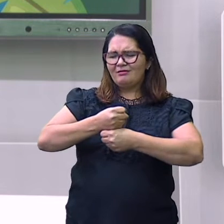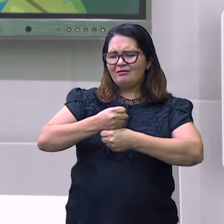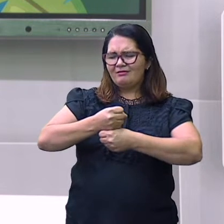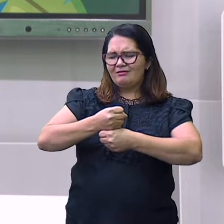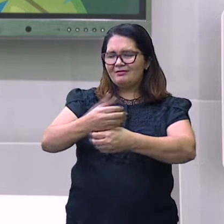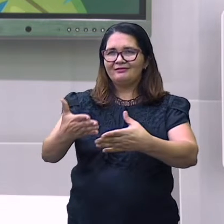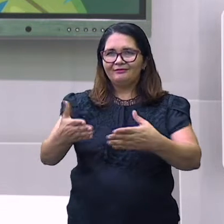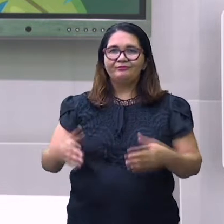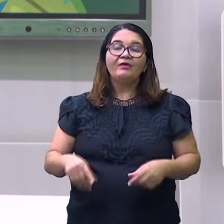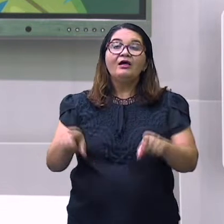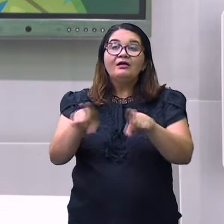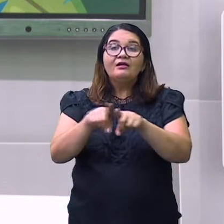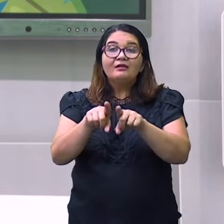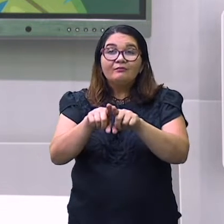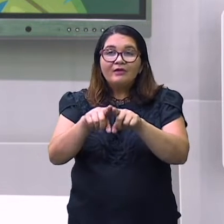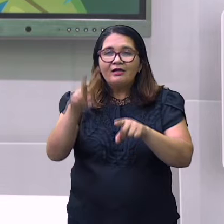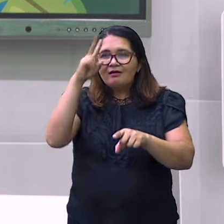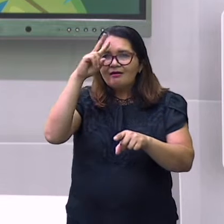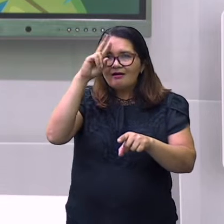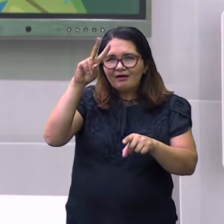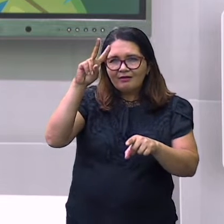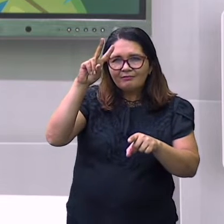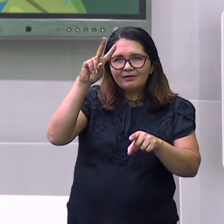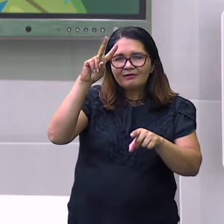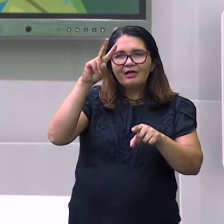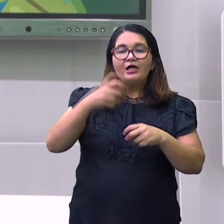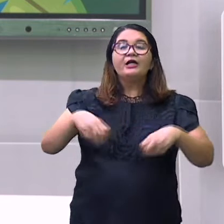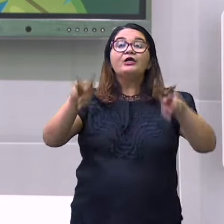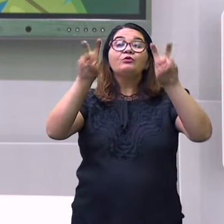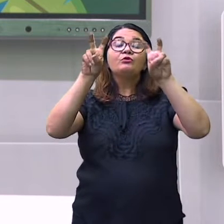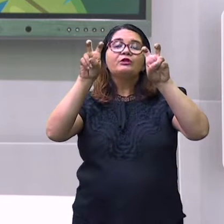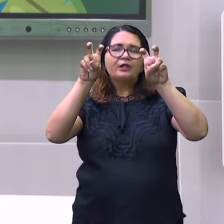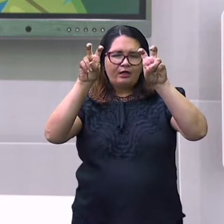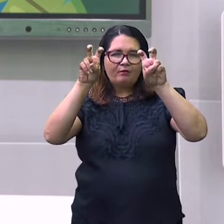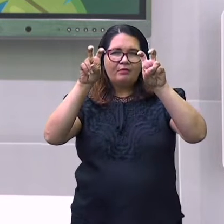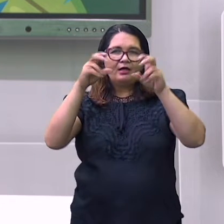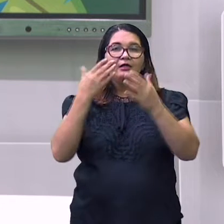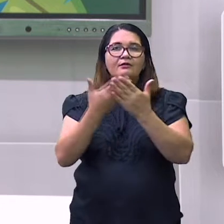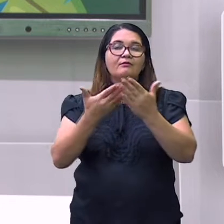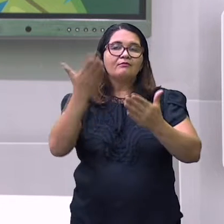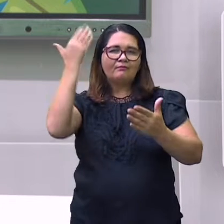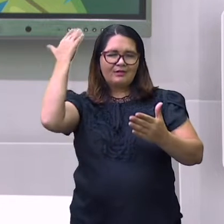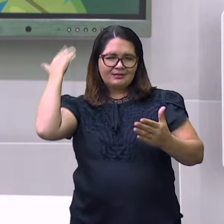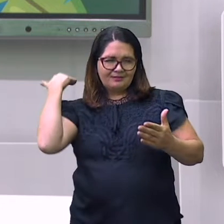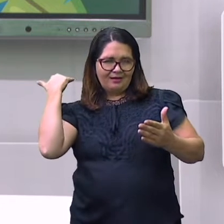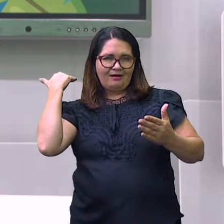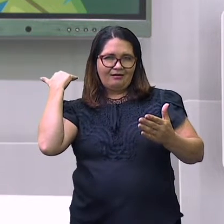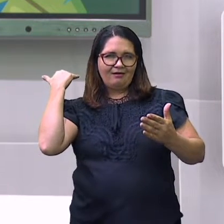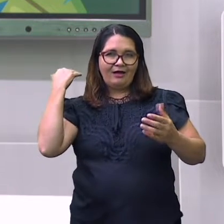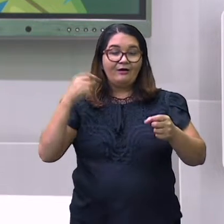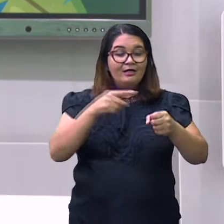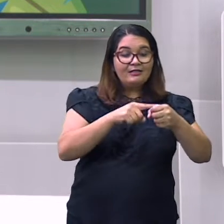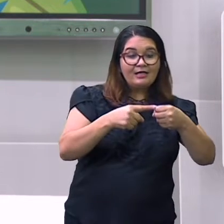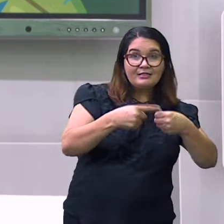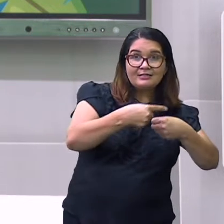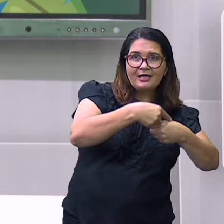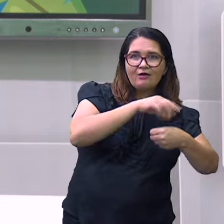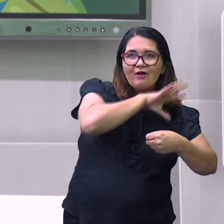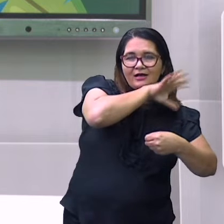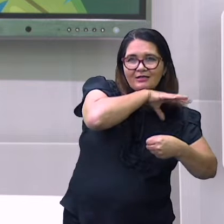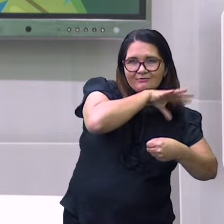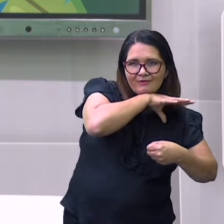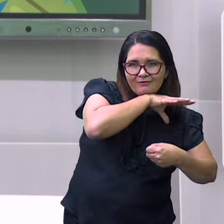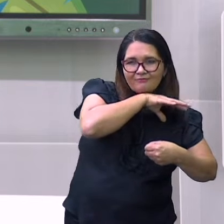vimos sobre as células animal e vegetal. E hoje nós vamos fazer uma maquete desta